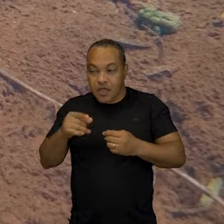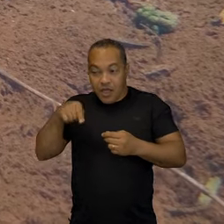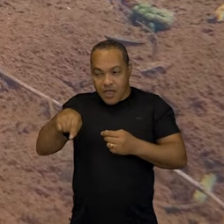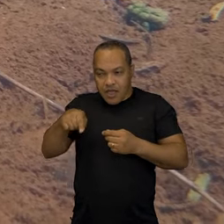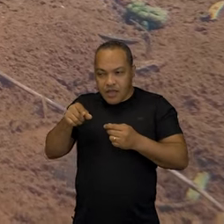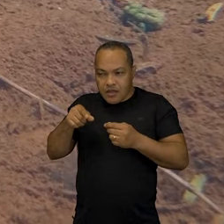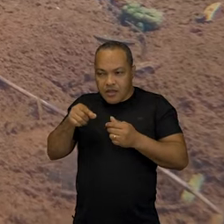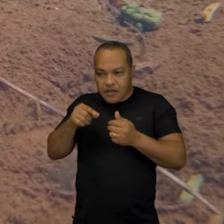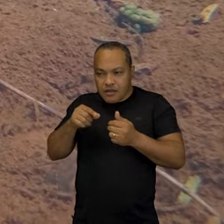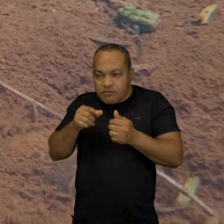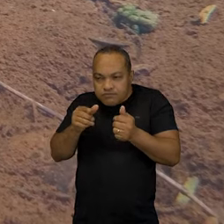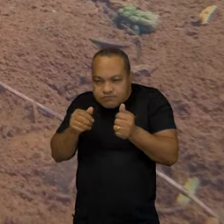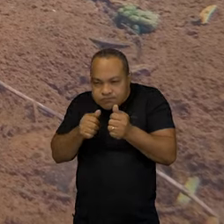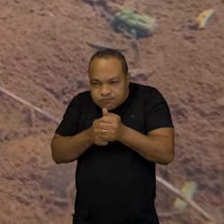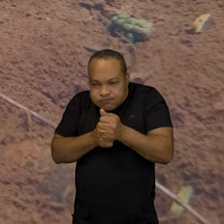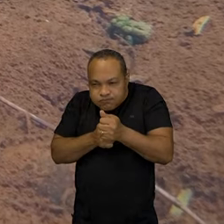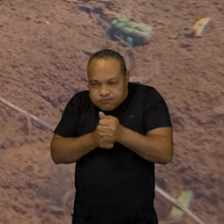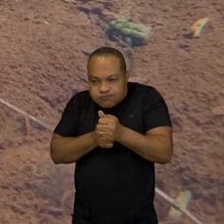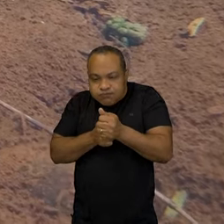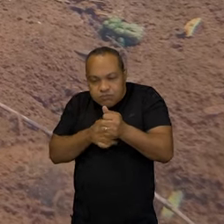essas micropredadoras